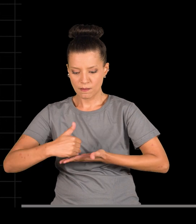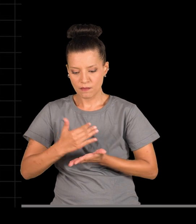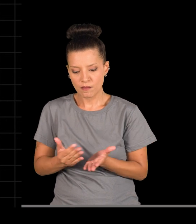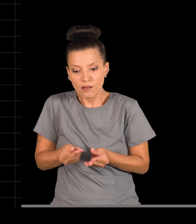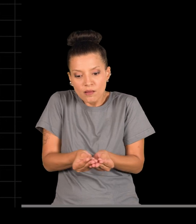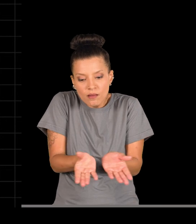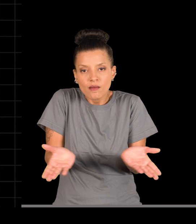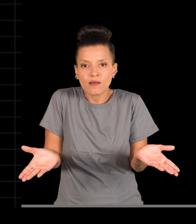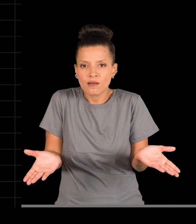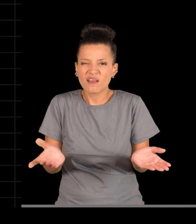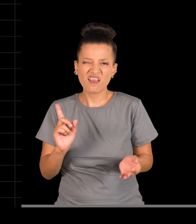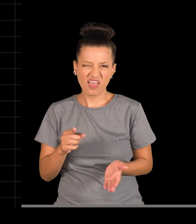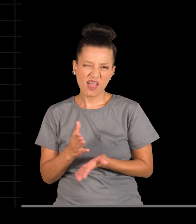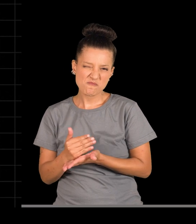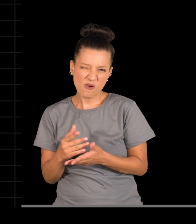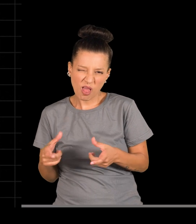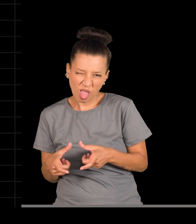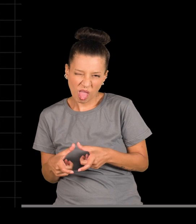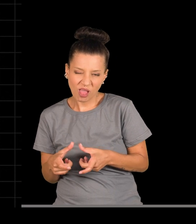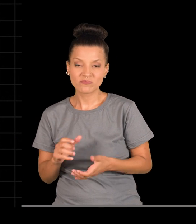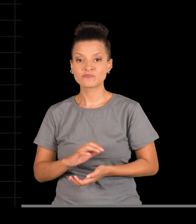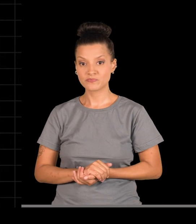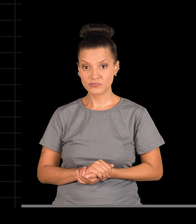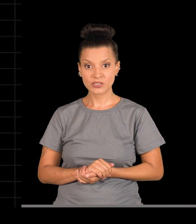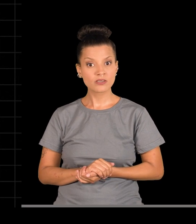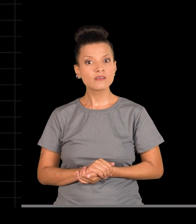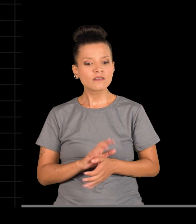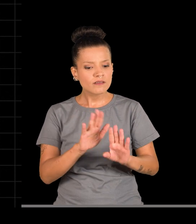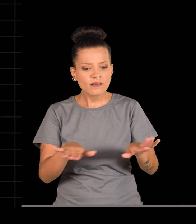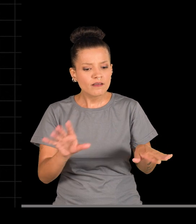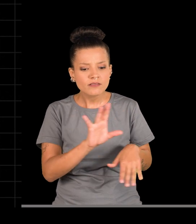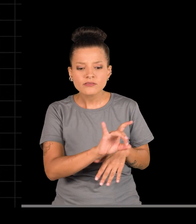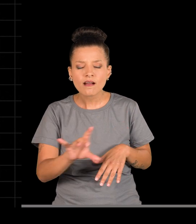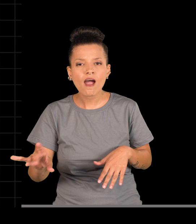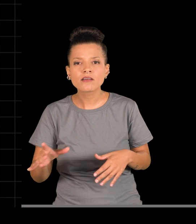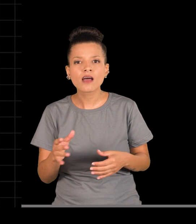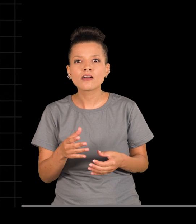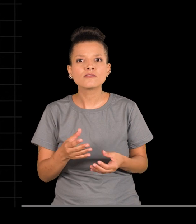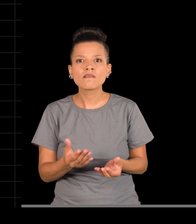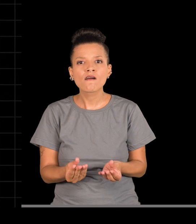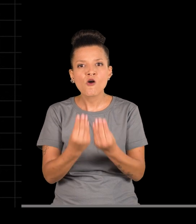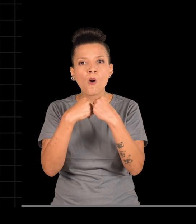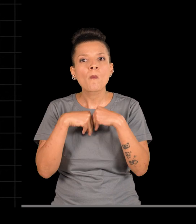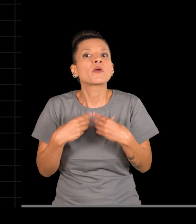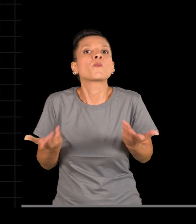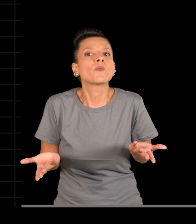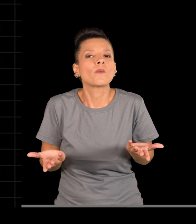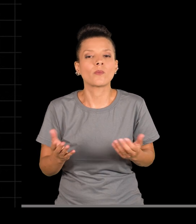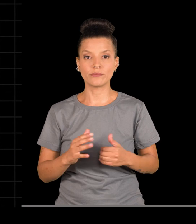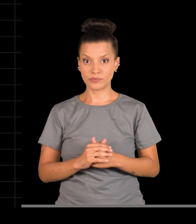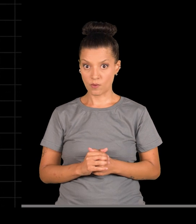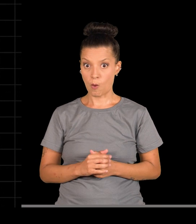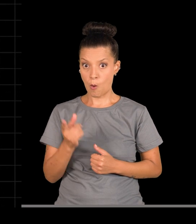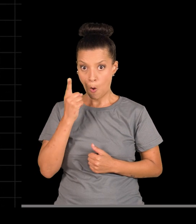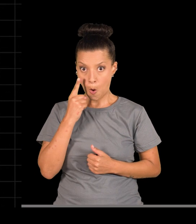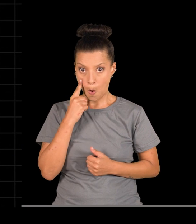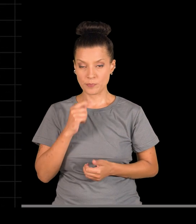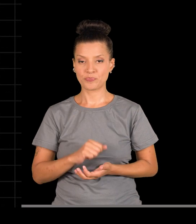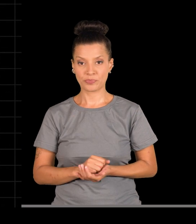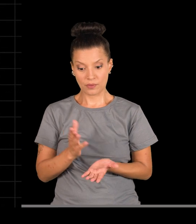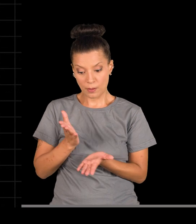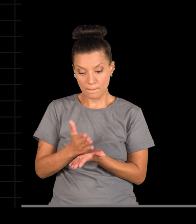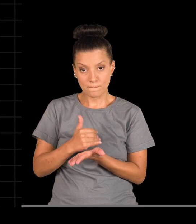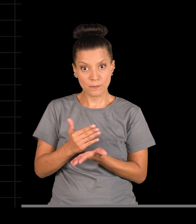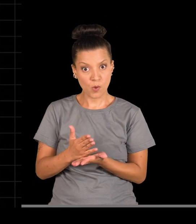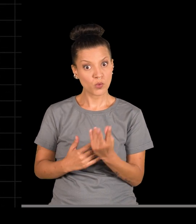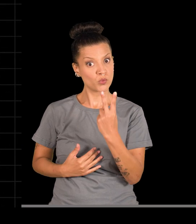crianças igualmente, as crianças esfomeadas, né? Então imagina que é um bolinho pequeno. Quanto cada uma vai receber? Ora, aqui fica muito fácil, muito